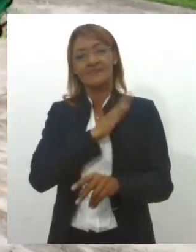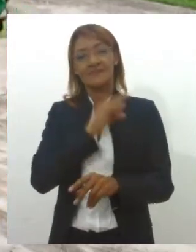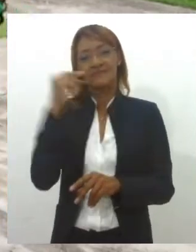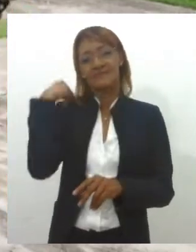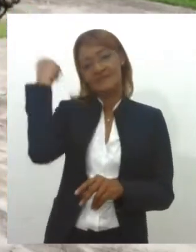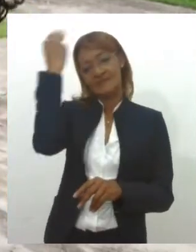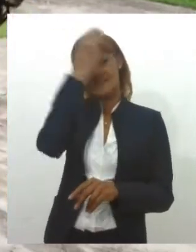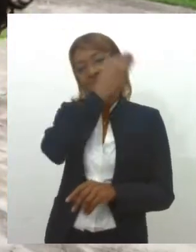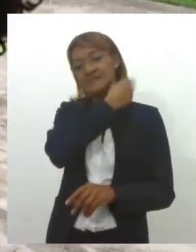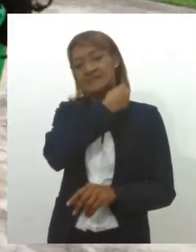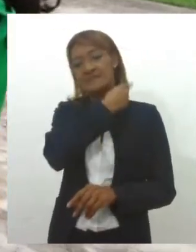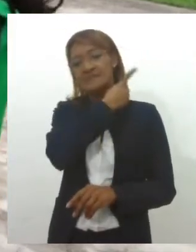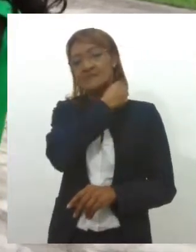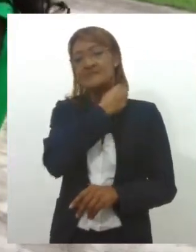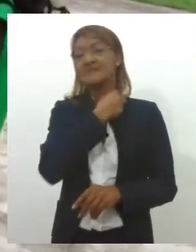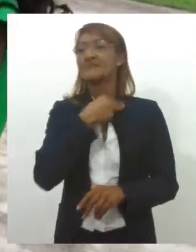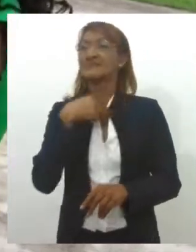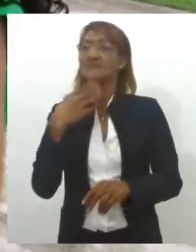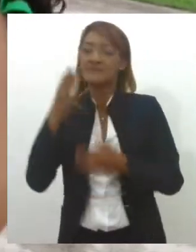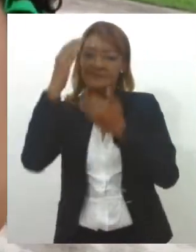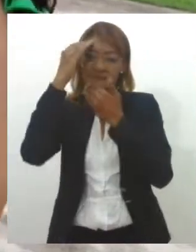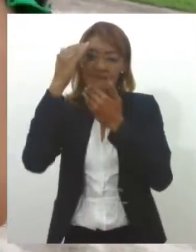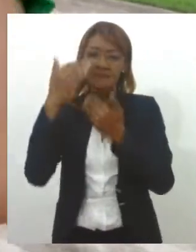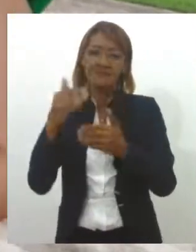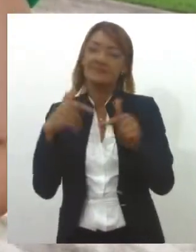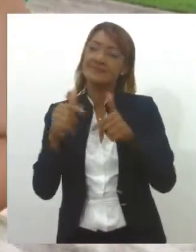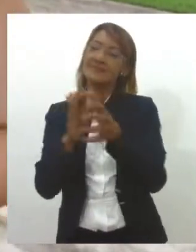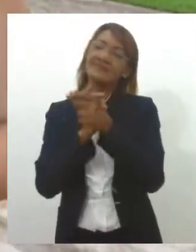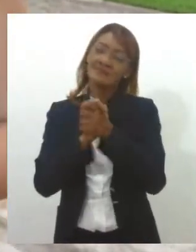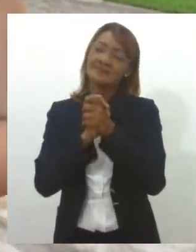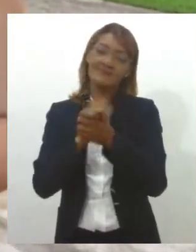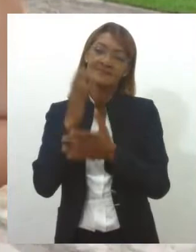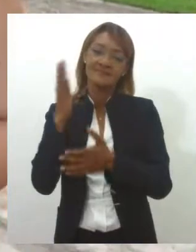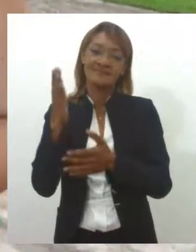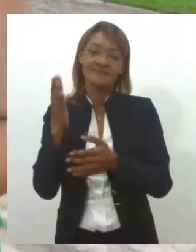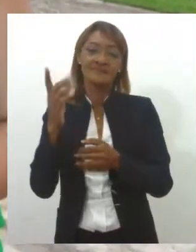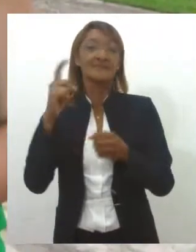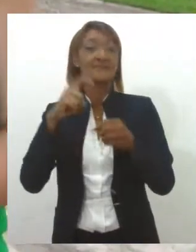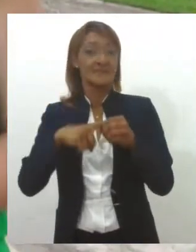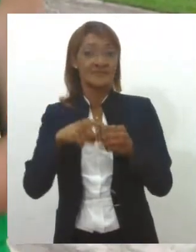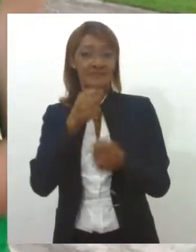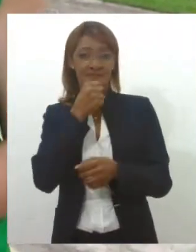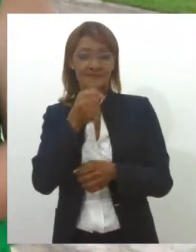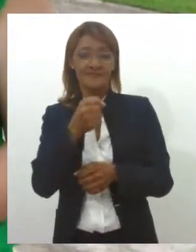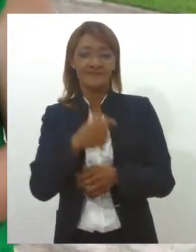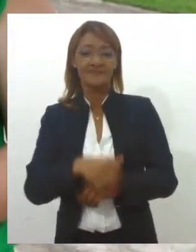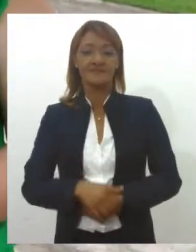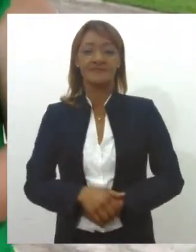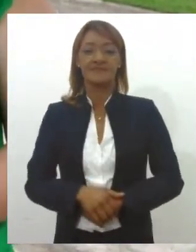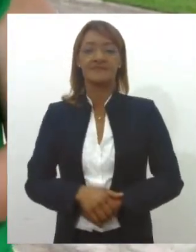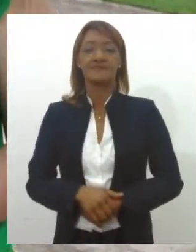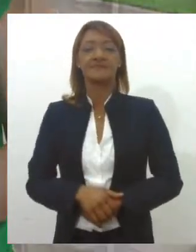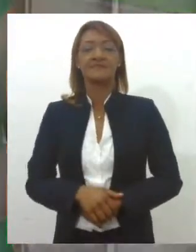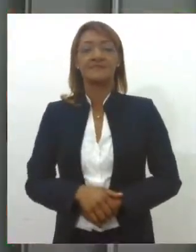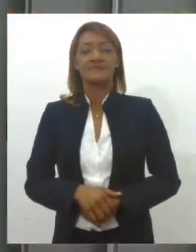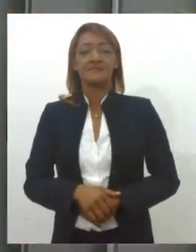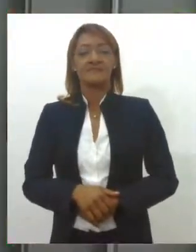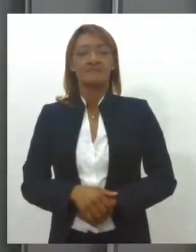Maria eu comprei algumas informações parabéns pelo trabalho parabéns pelo livro também e nós seguimos direto do estúdio